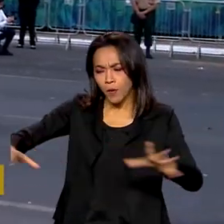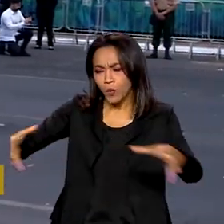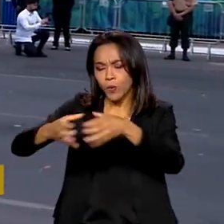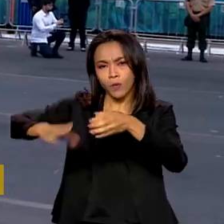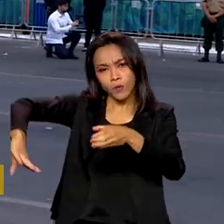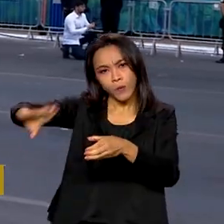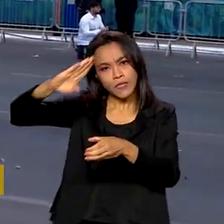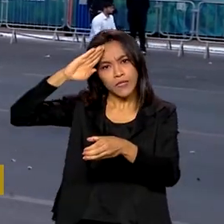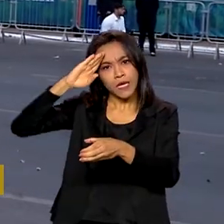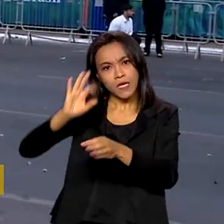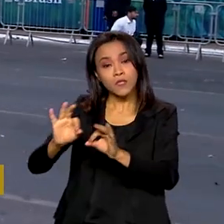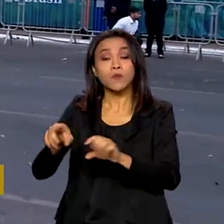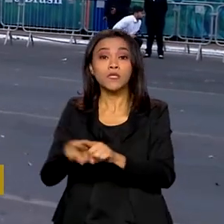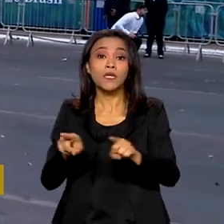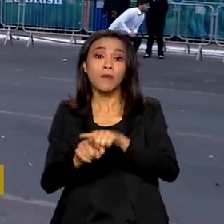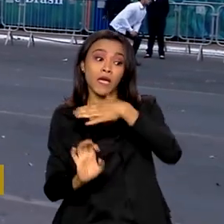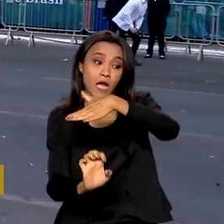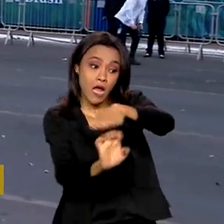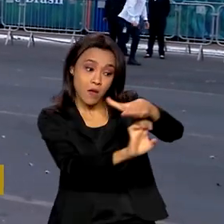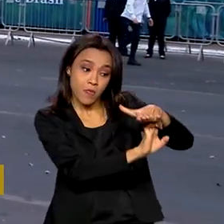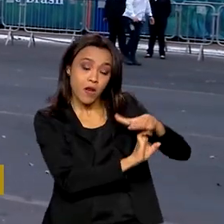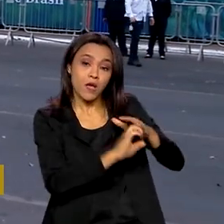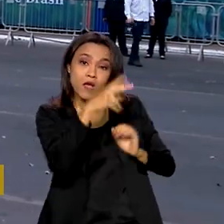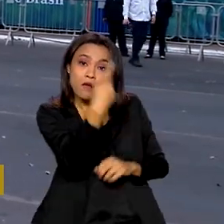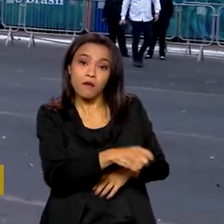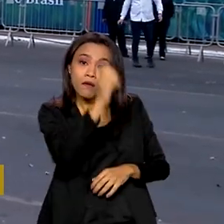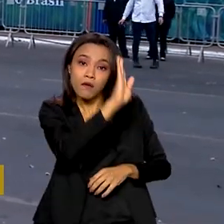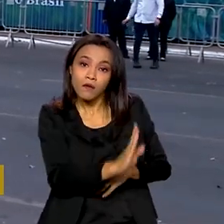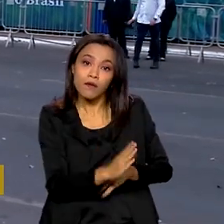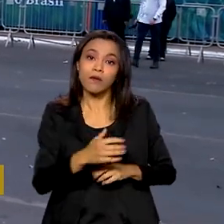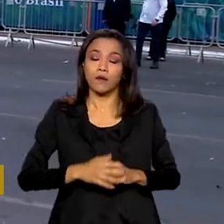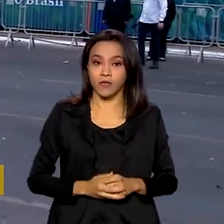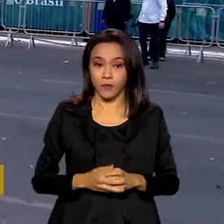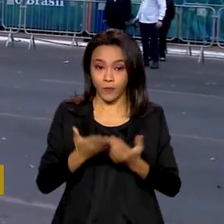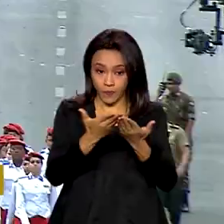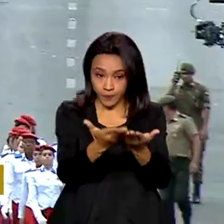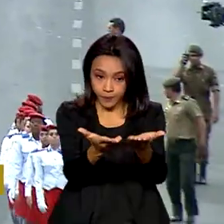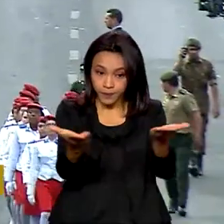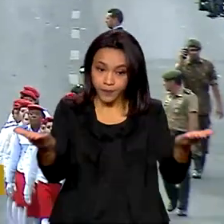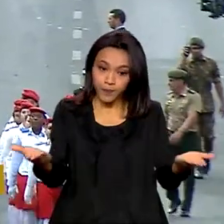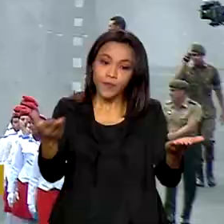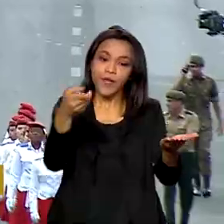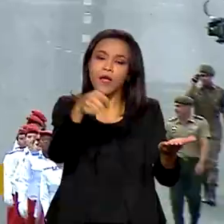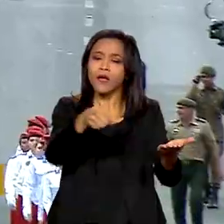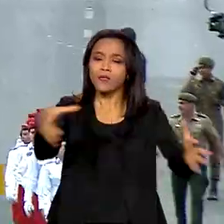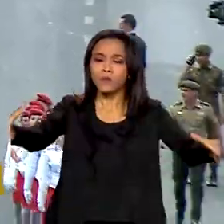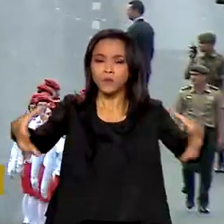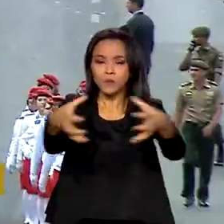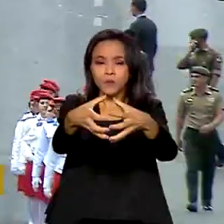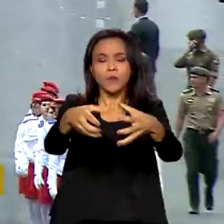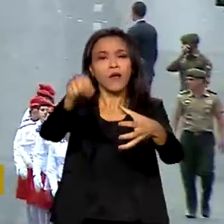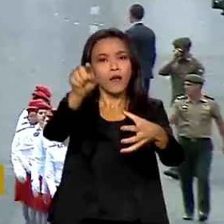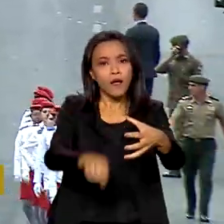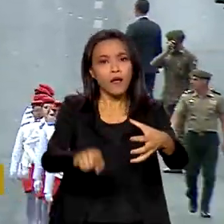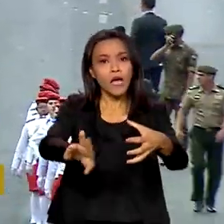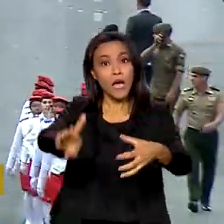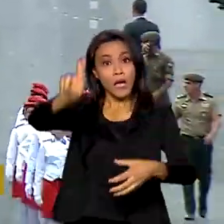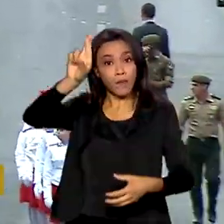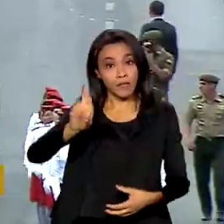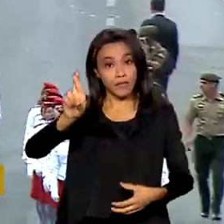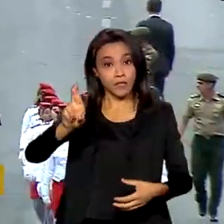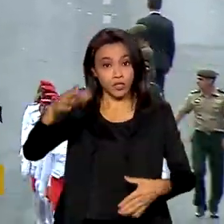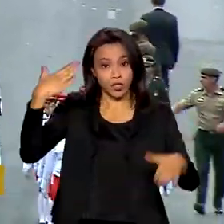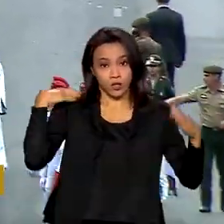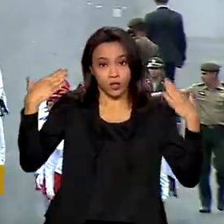Brasileiro e empresas nacionais. O Estado-Maior do desfile é constituído por representantes da Marinha